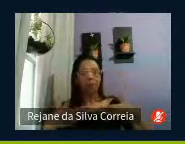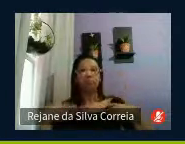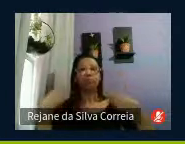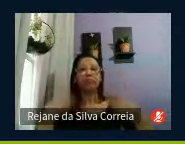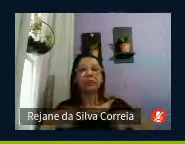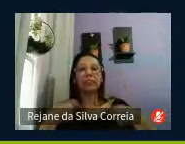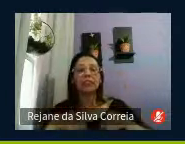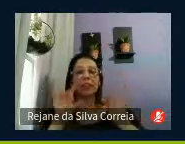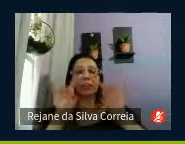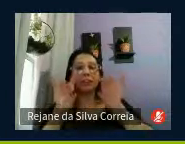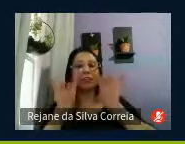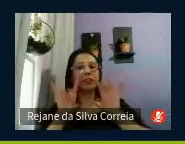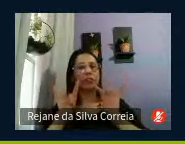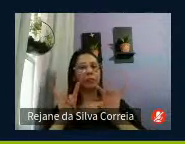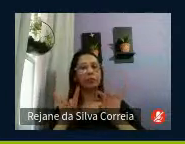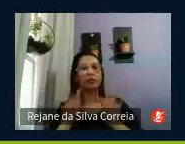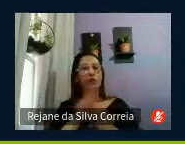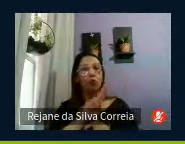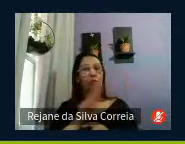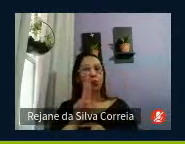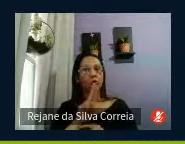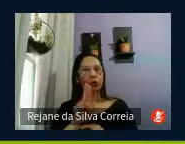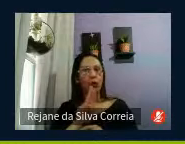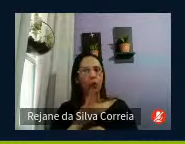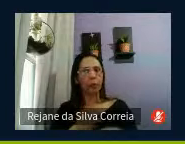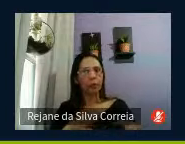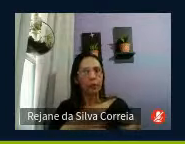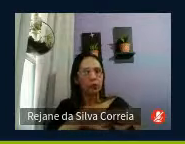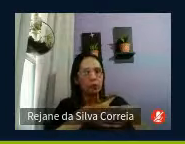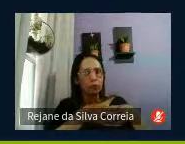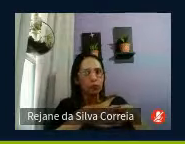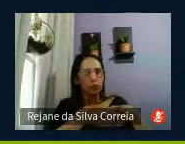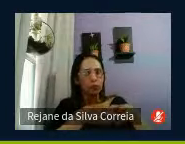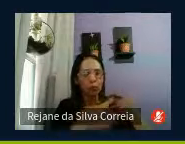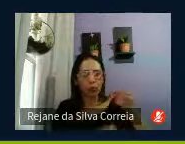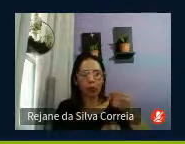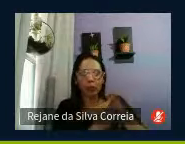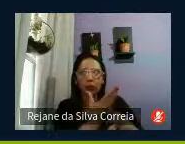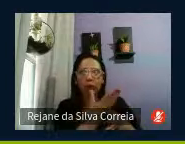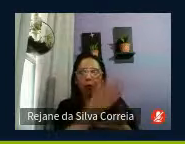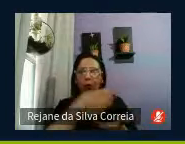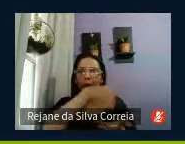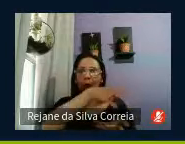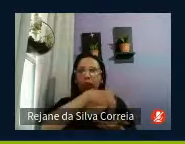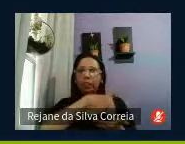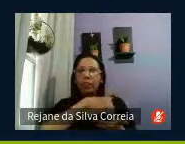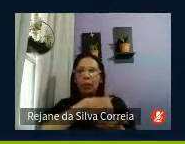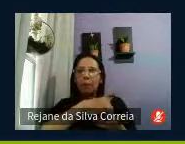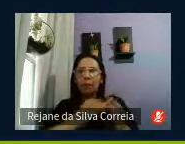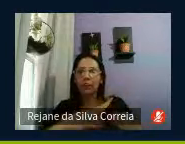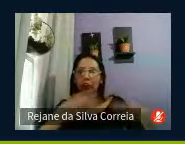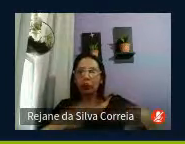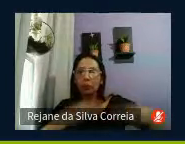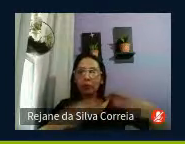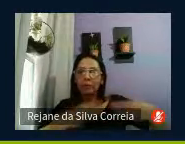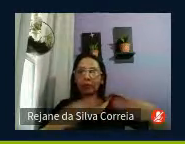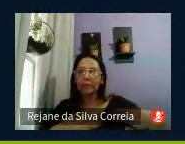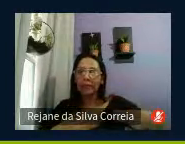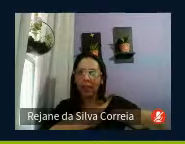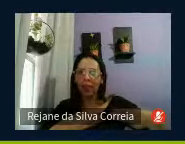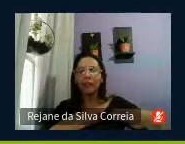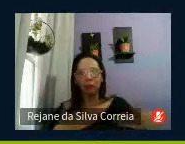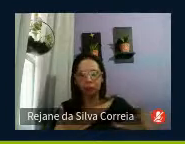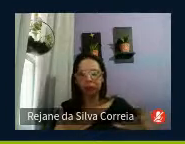específicas foi o nome dado pelo grupo que criou a estrutura do NAPN no Ministério da Educação. Até porque